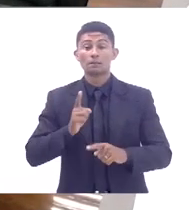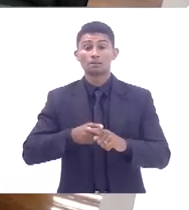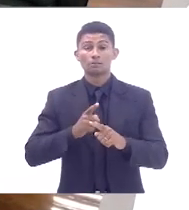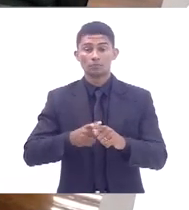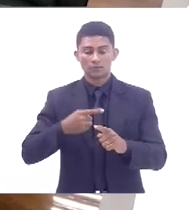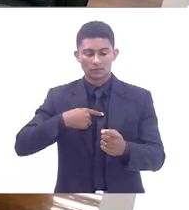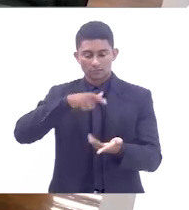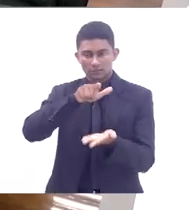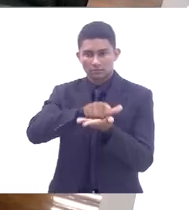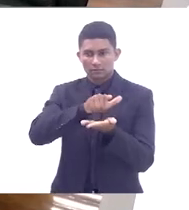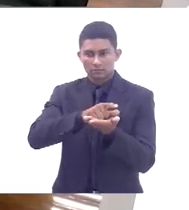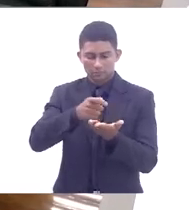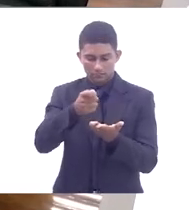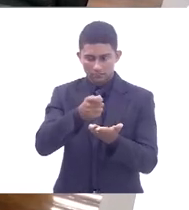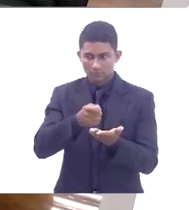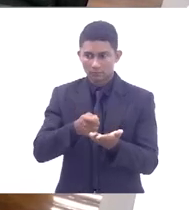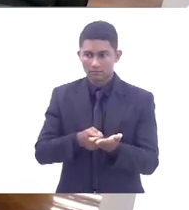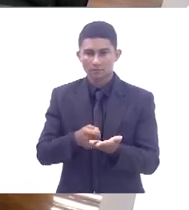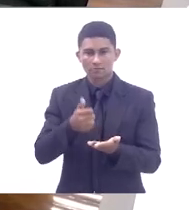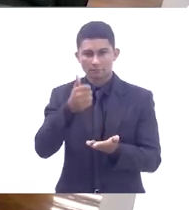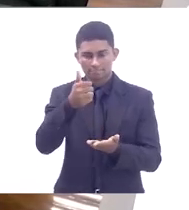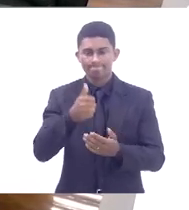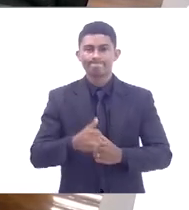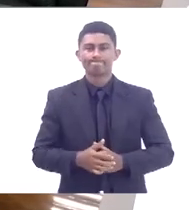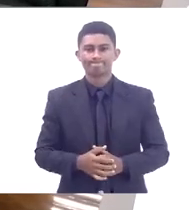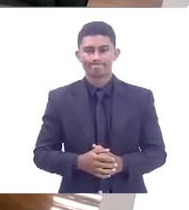anotações aqui então eu vou tenho cola